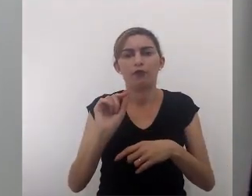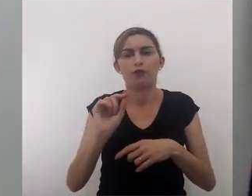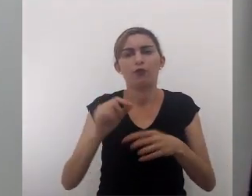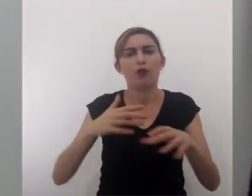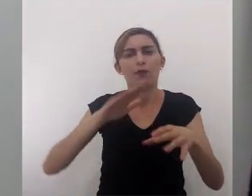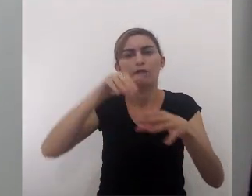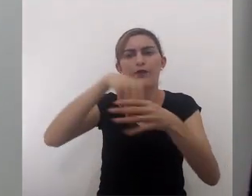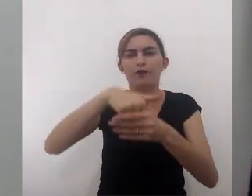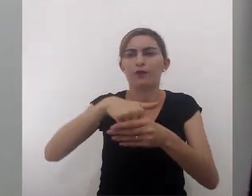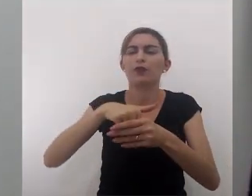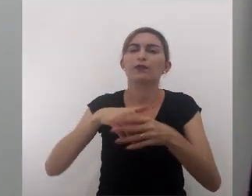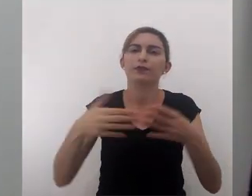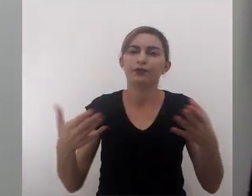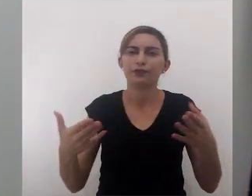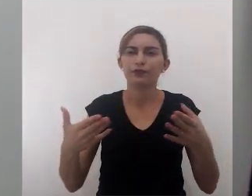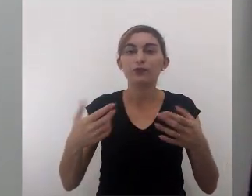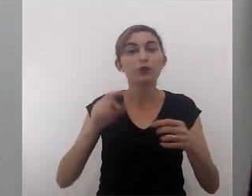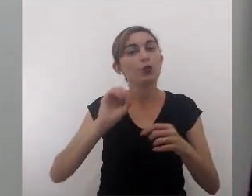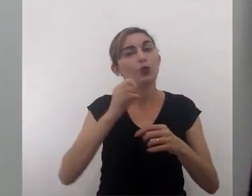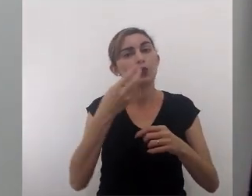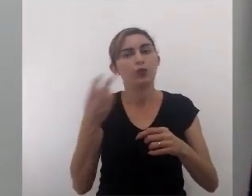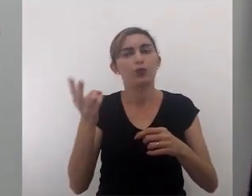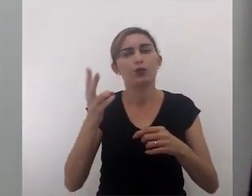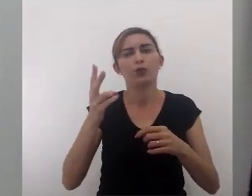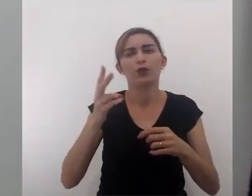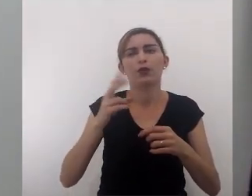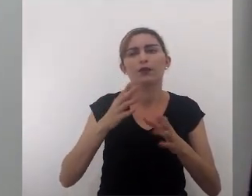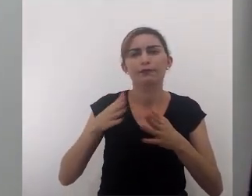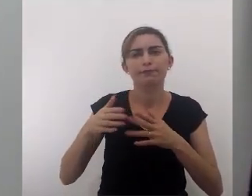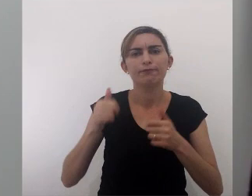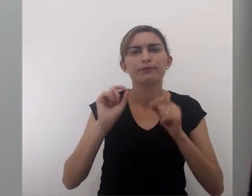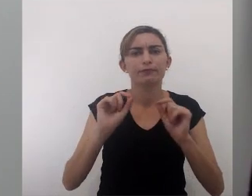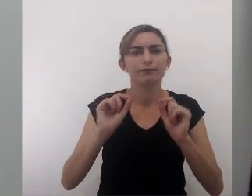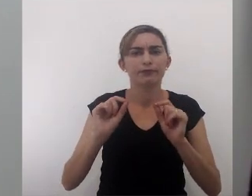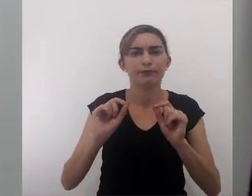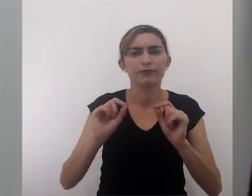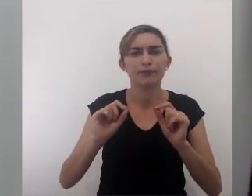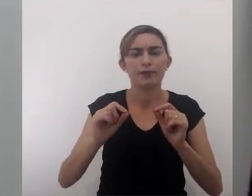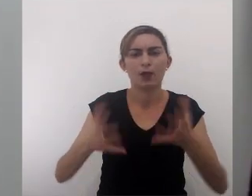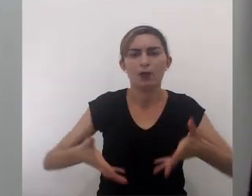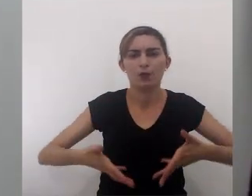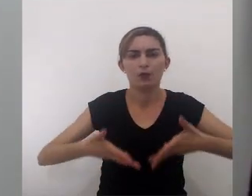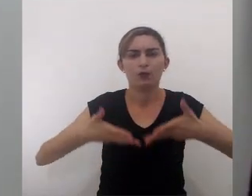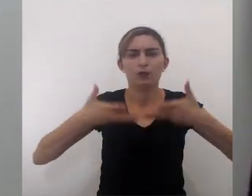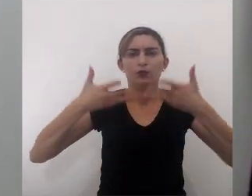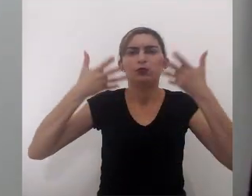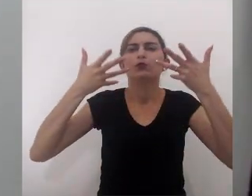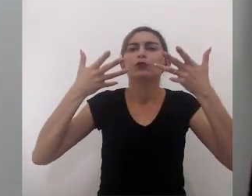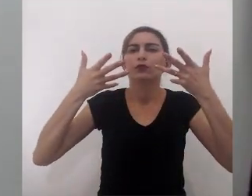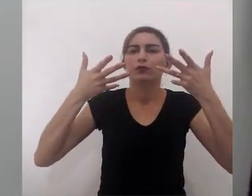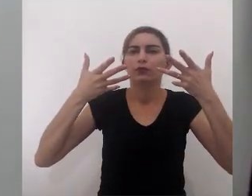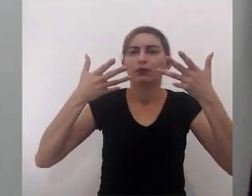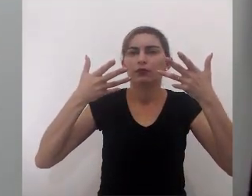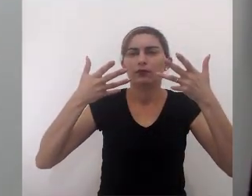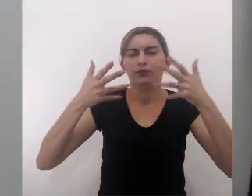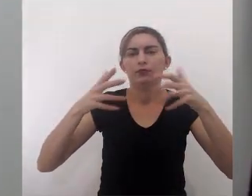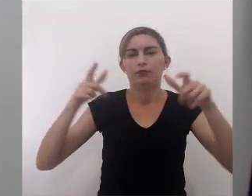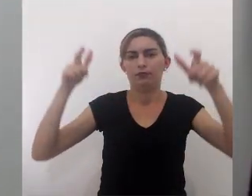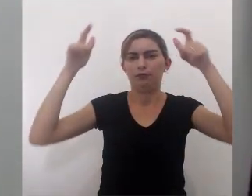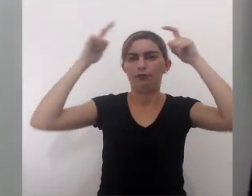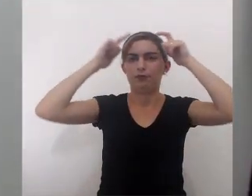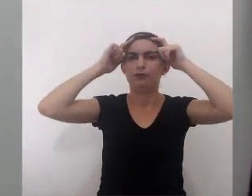foi eleito cônsul. Ou seja, abrindo caminho para a sua ascensão ao trono